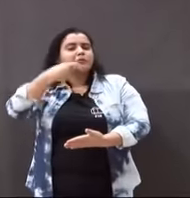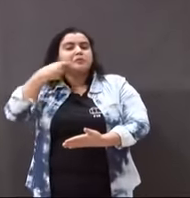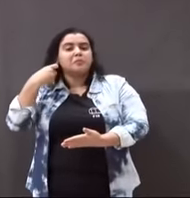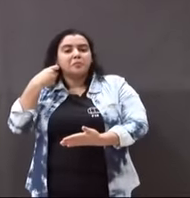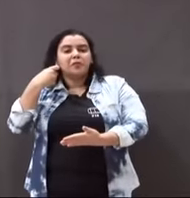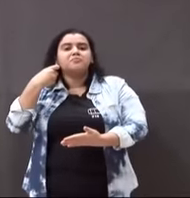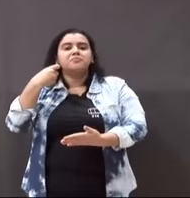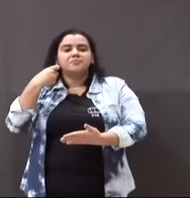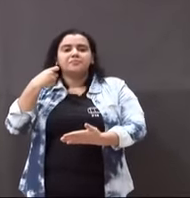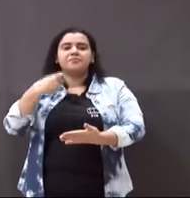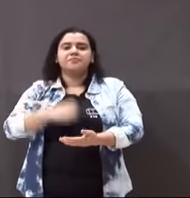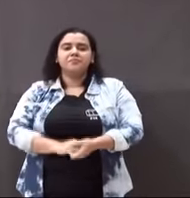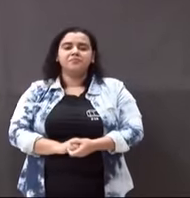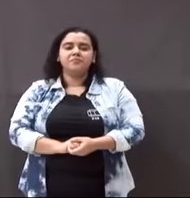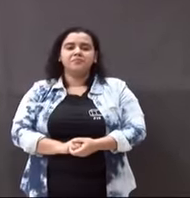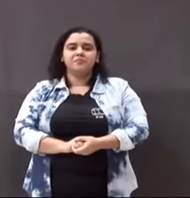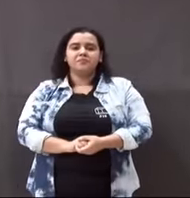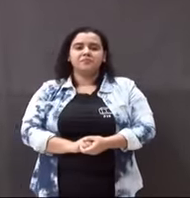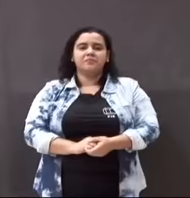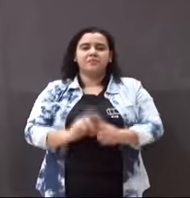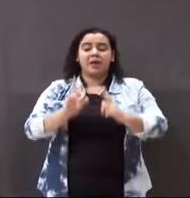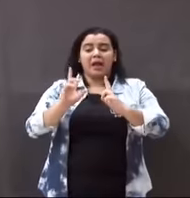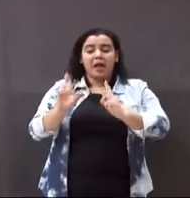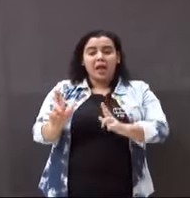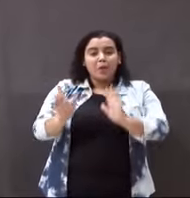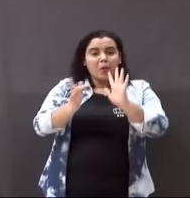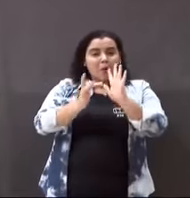contar peixe. Vem contar peixe.